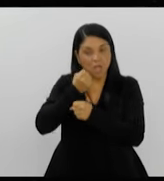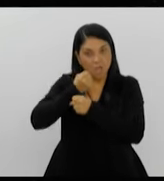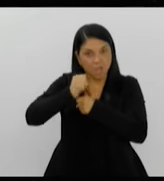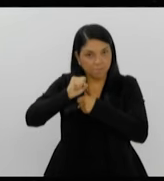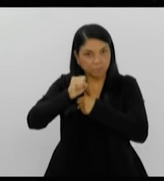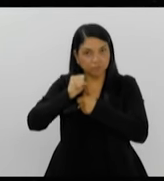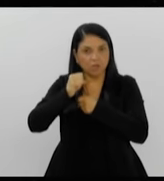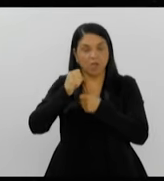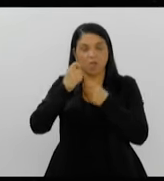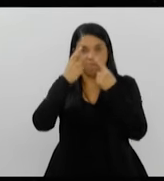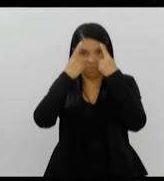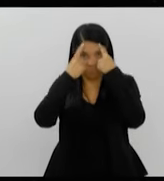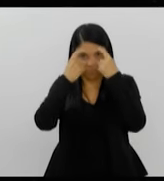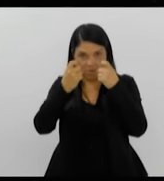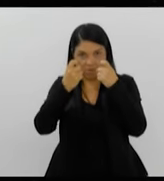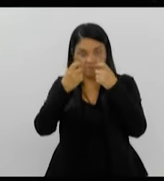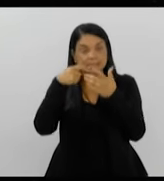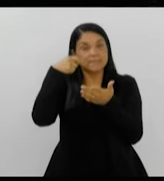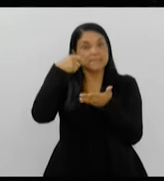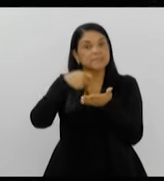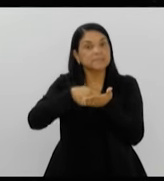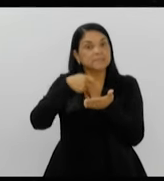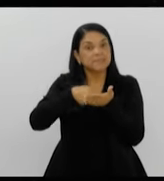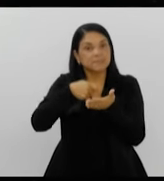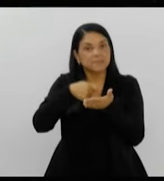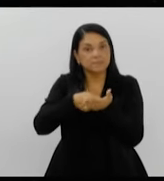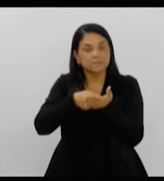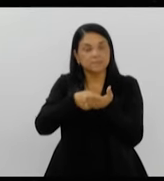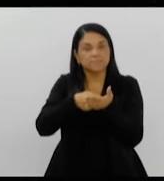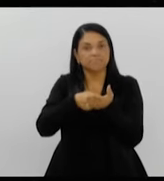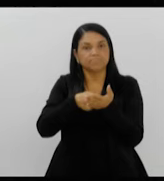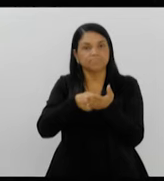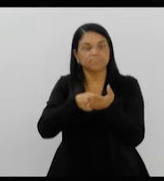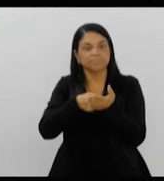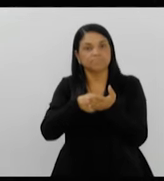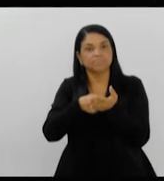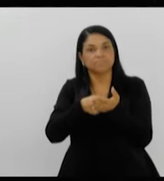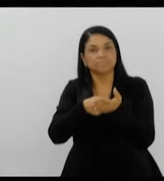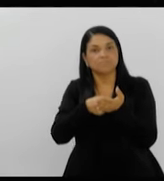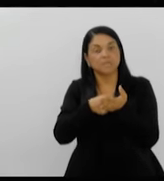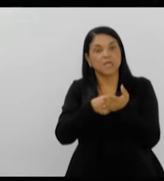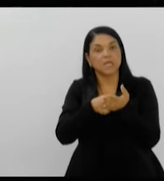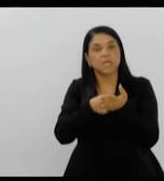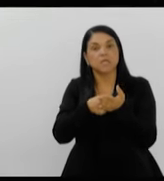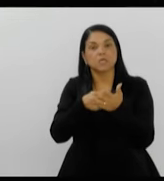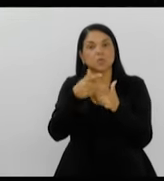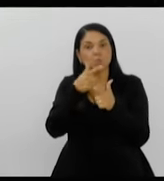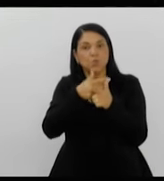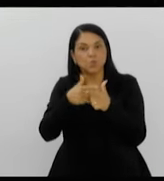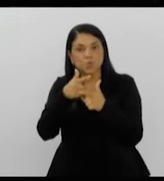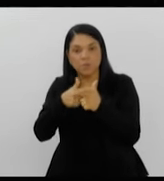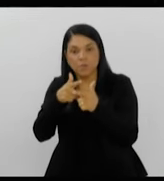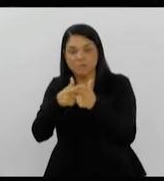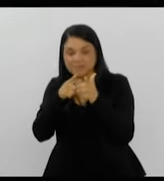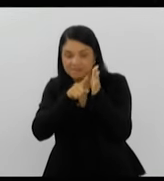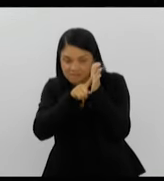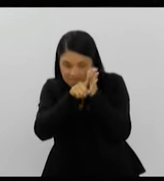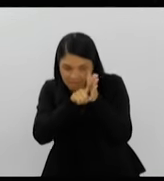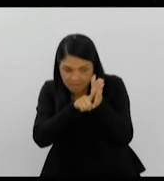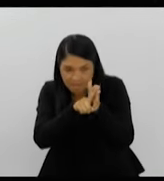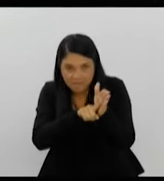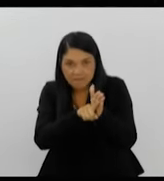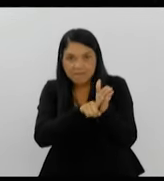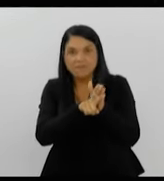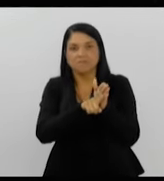violência e exigir que os fatos sejam apurados com a